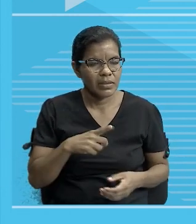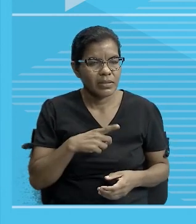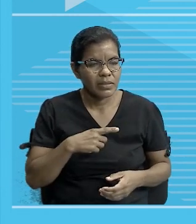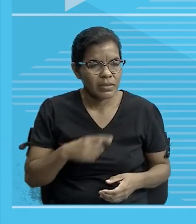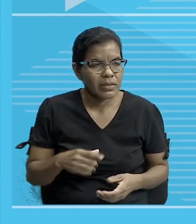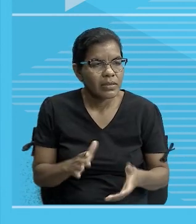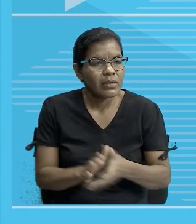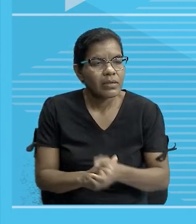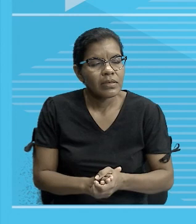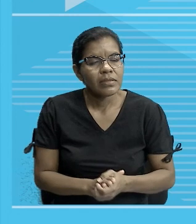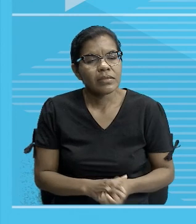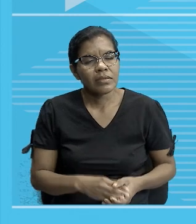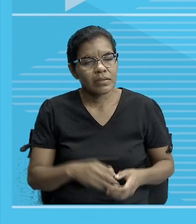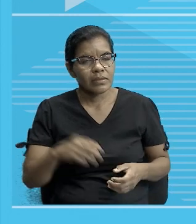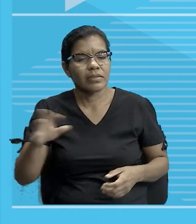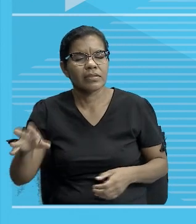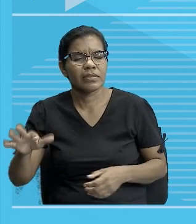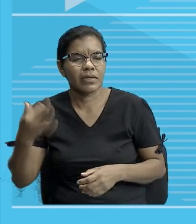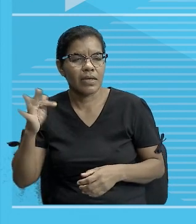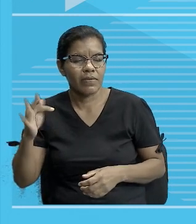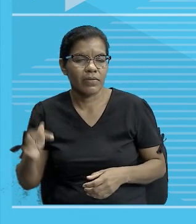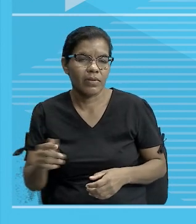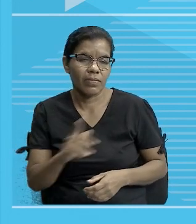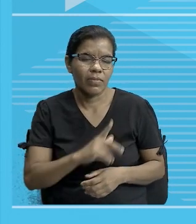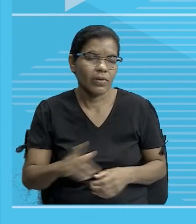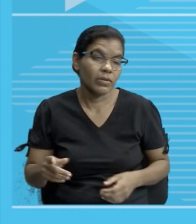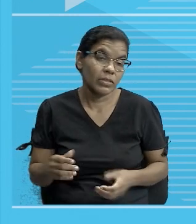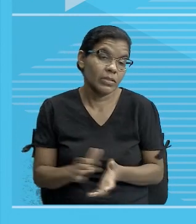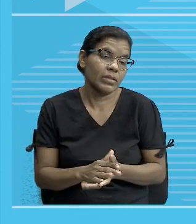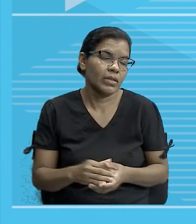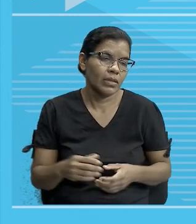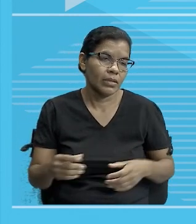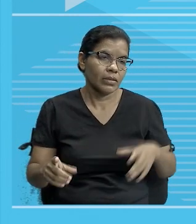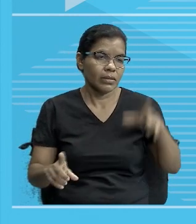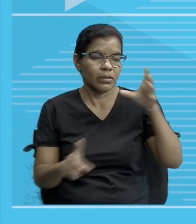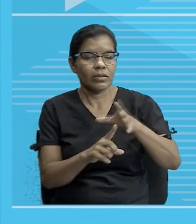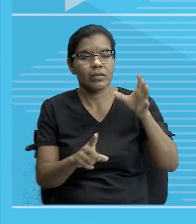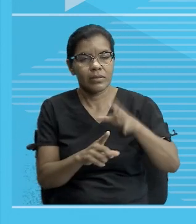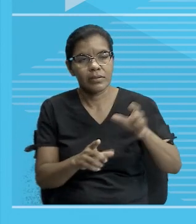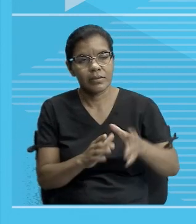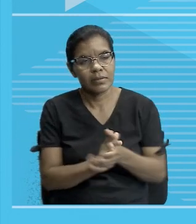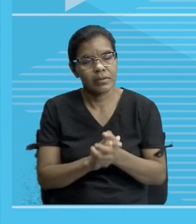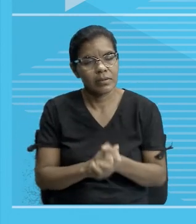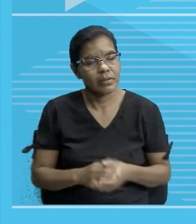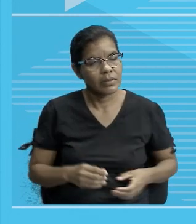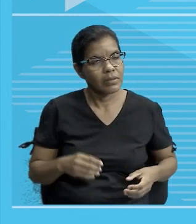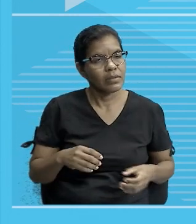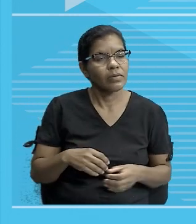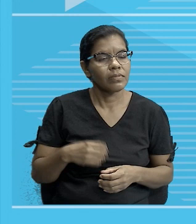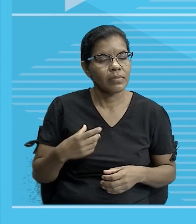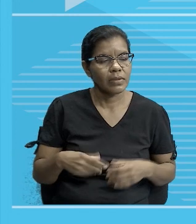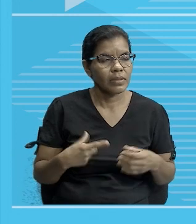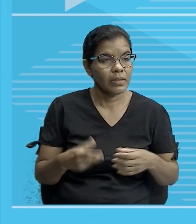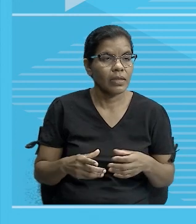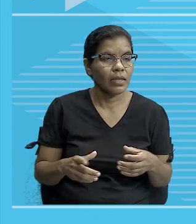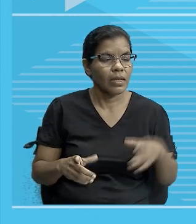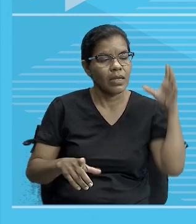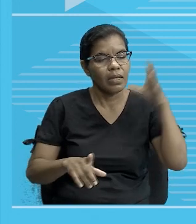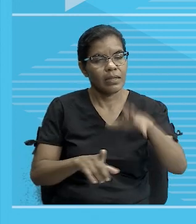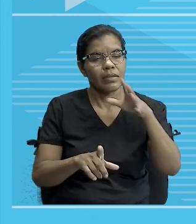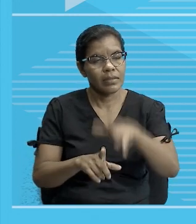na França, cara. Não pode nem criticar o teu governo que tu manda executar. Não pode ser desse